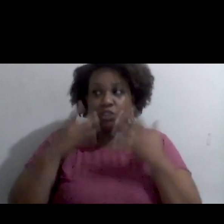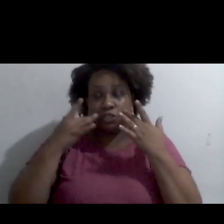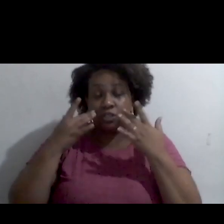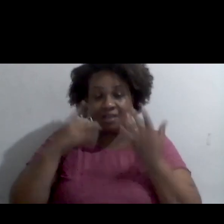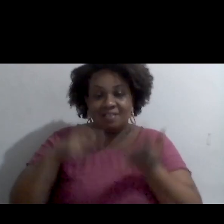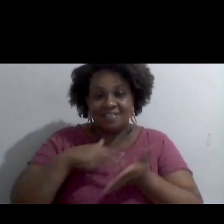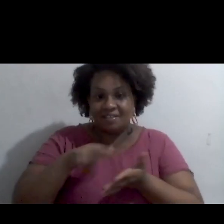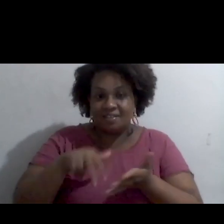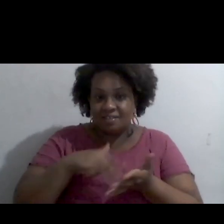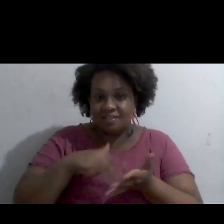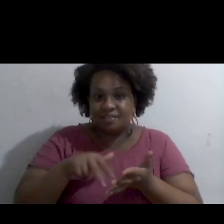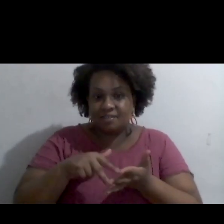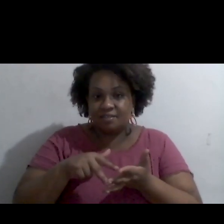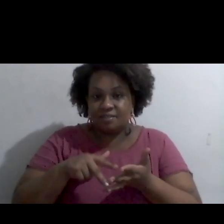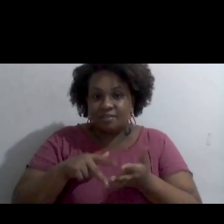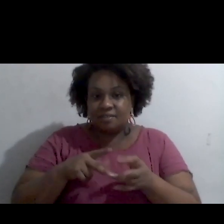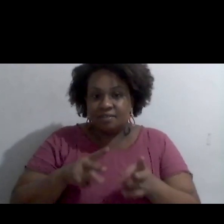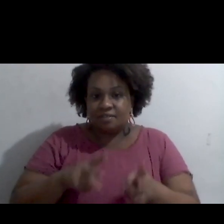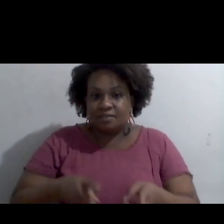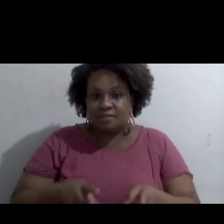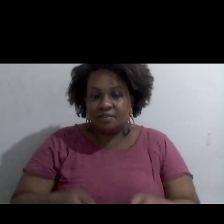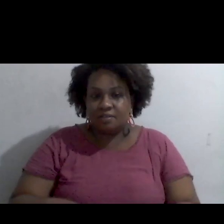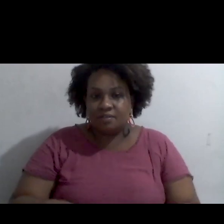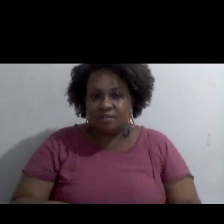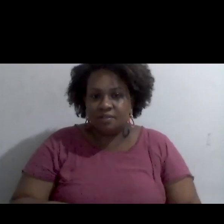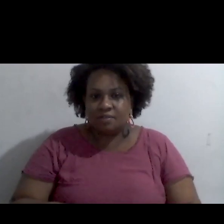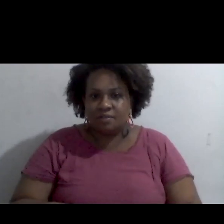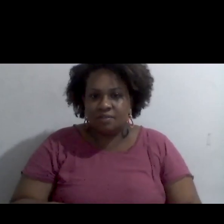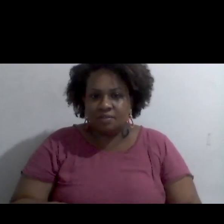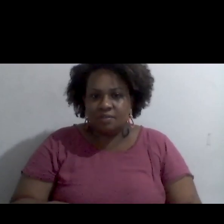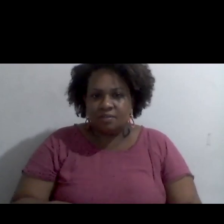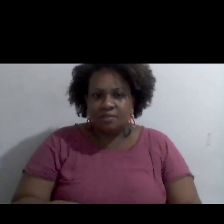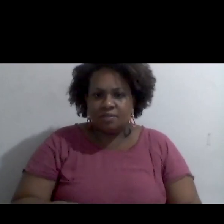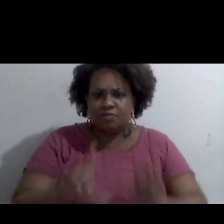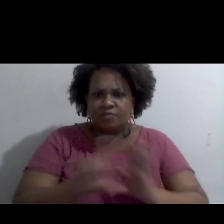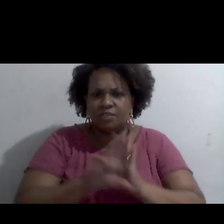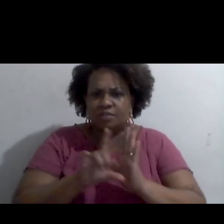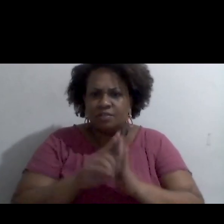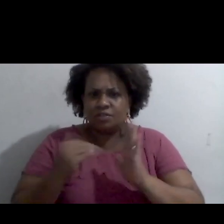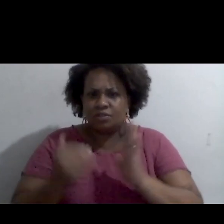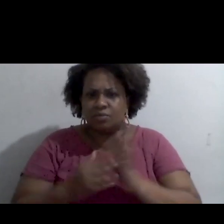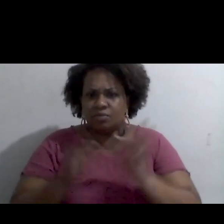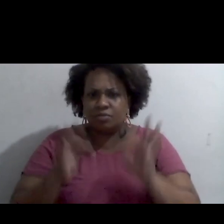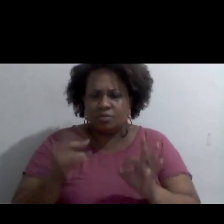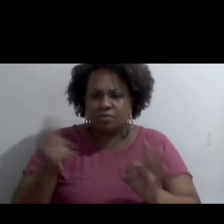o pessoal de dança todo disciplinado, né? Então, fez o plano, botou as metas, fez tudo, pá, entregou. Nós temos um